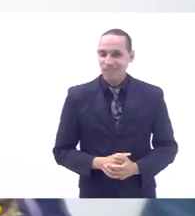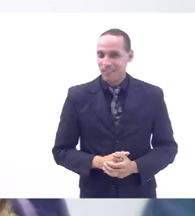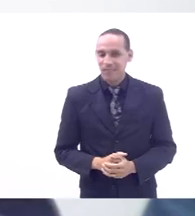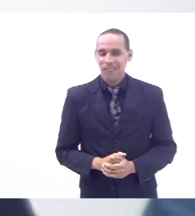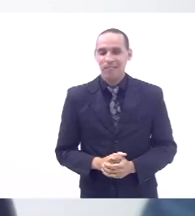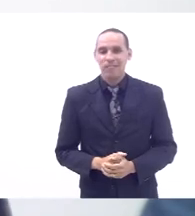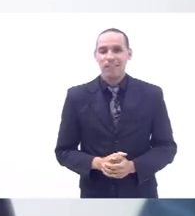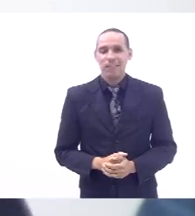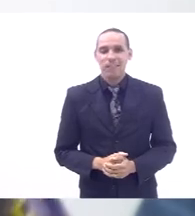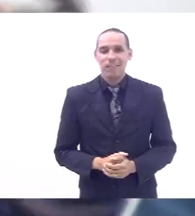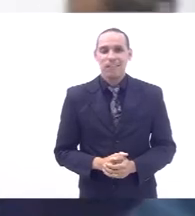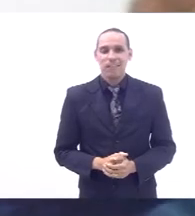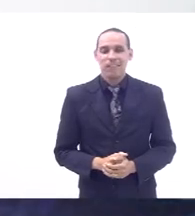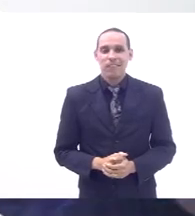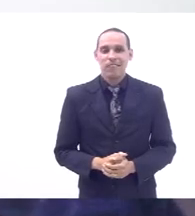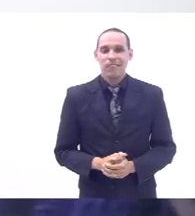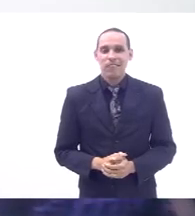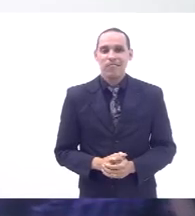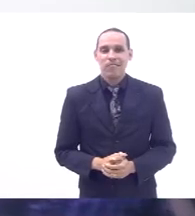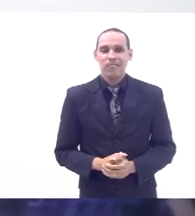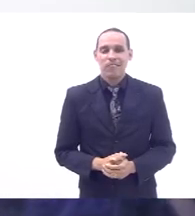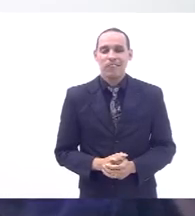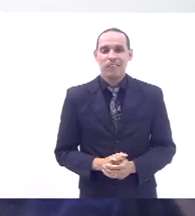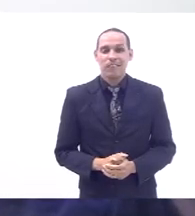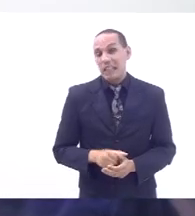tinha amor.